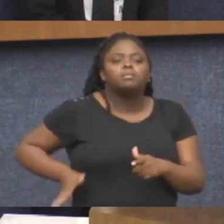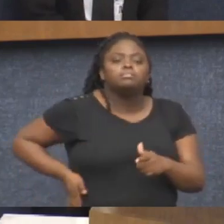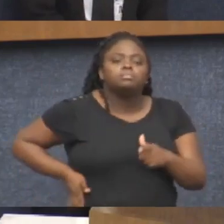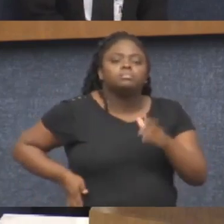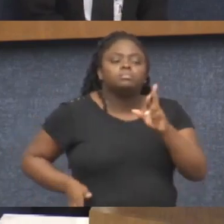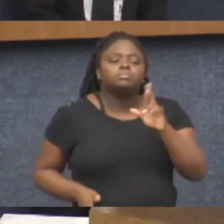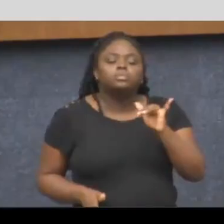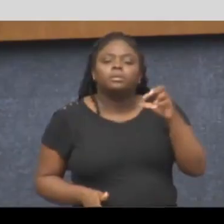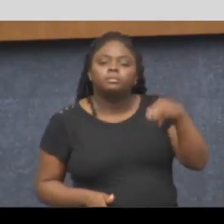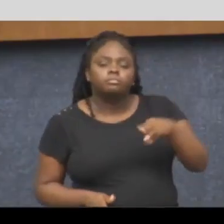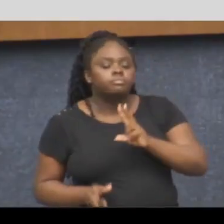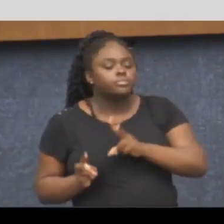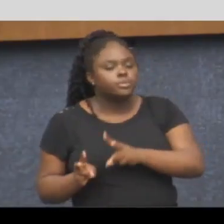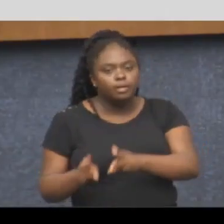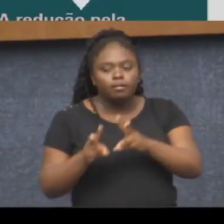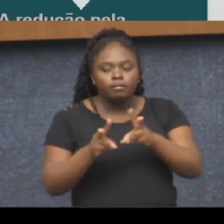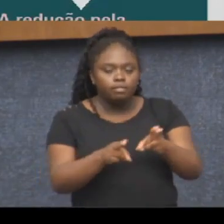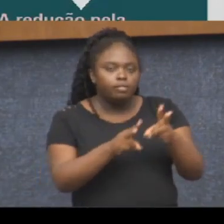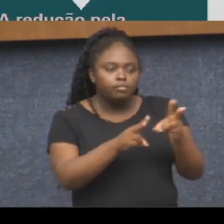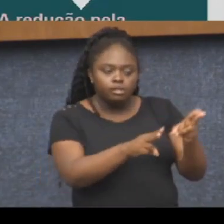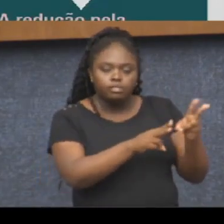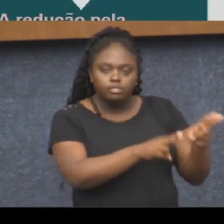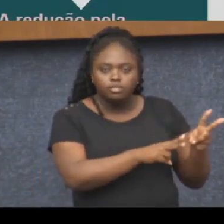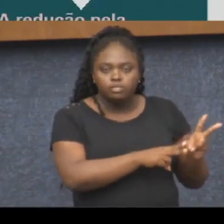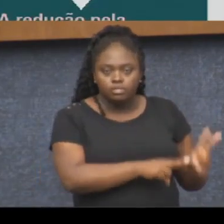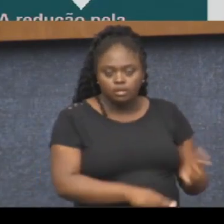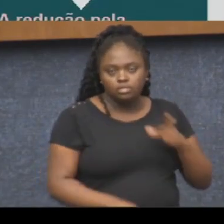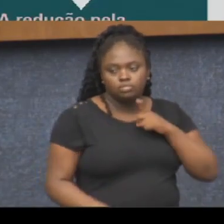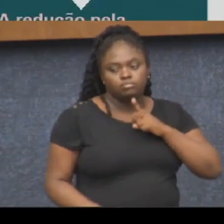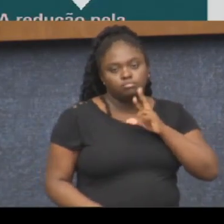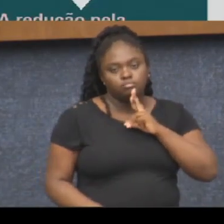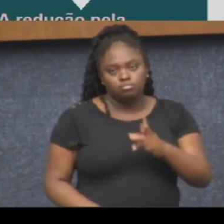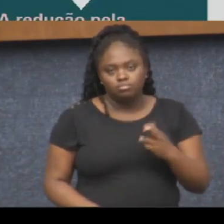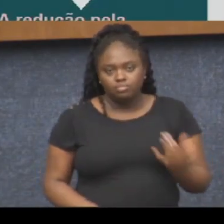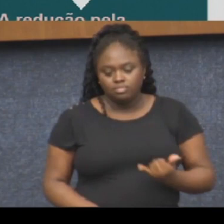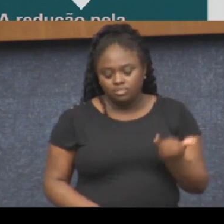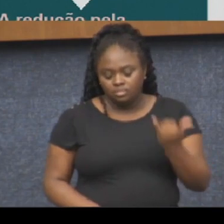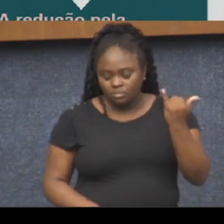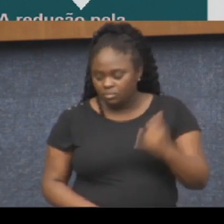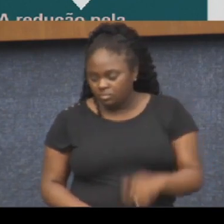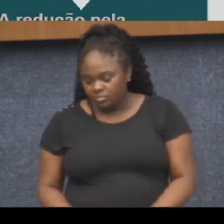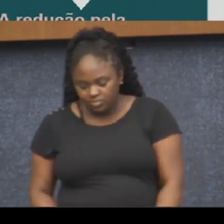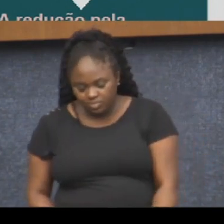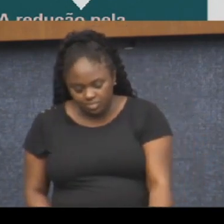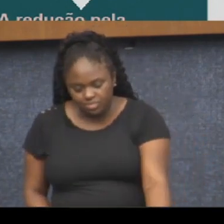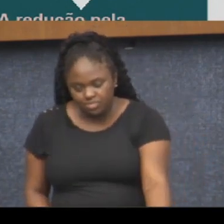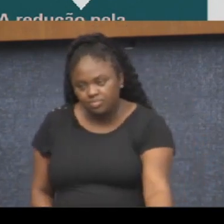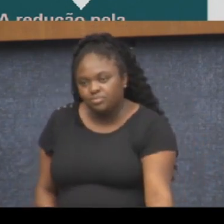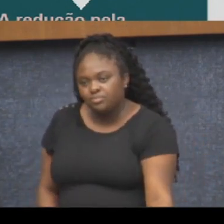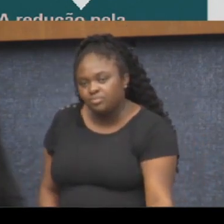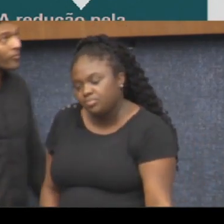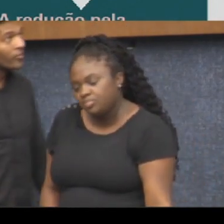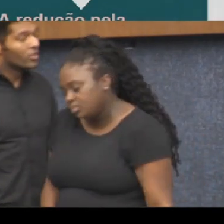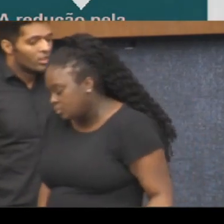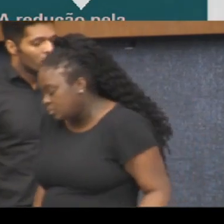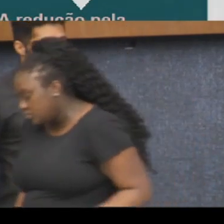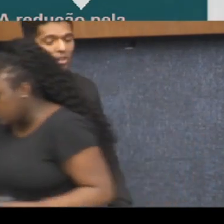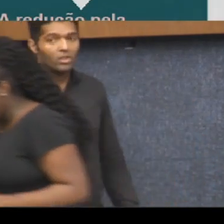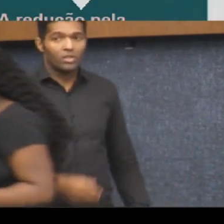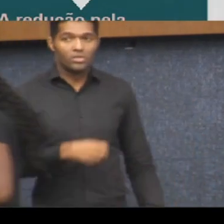coisa, mesma história, tem um aumento, tá? E são resultados significativos. Os idosos se internam